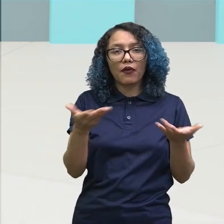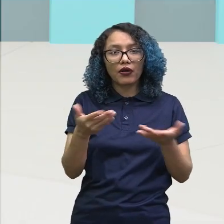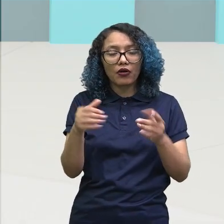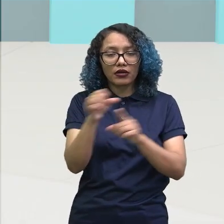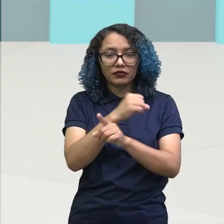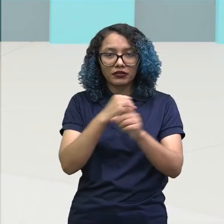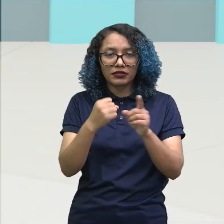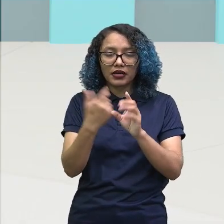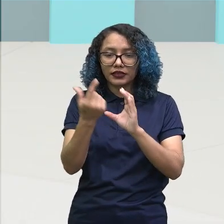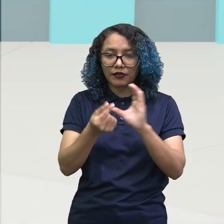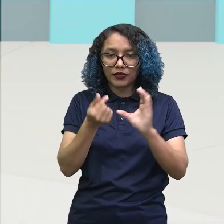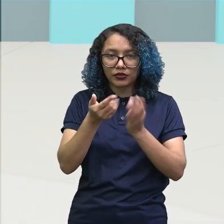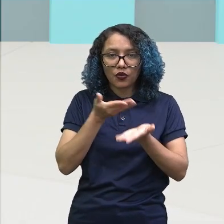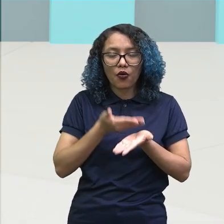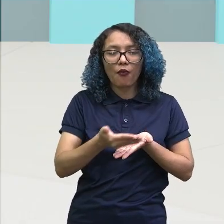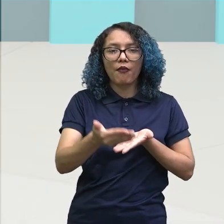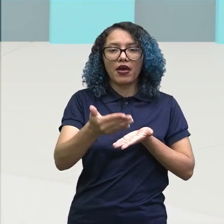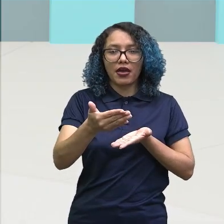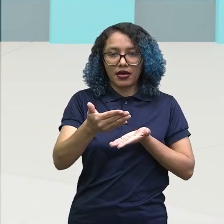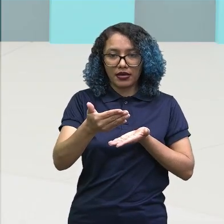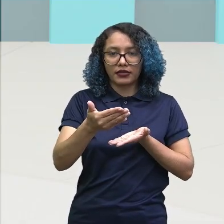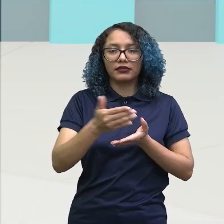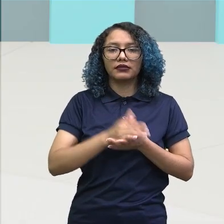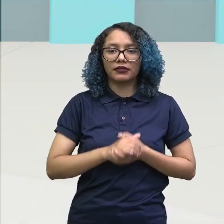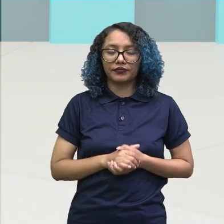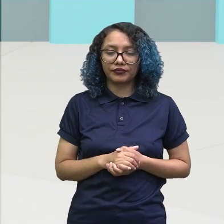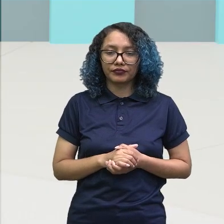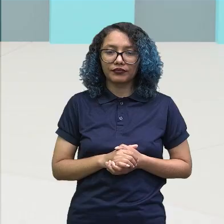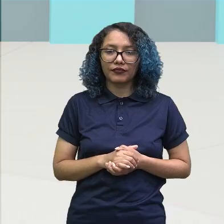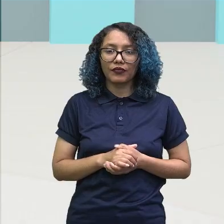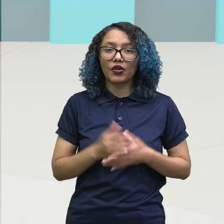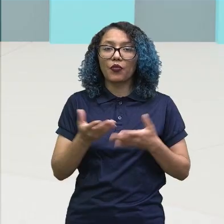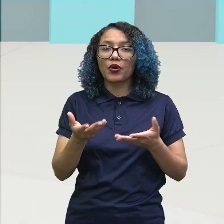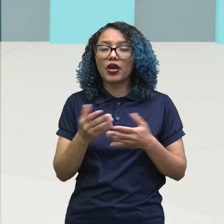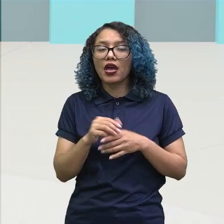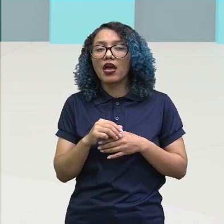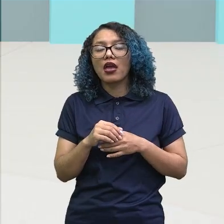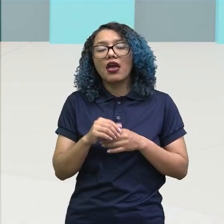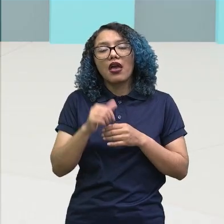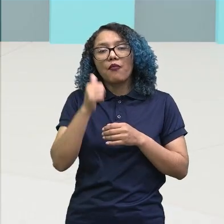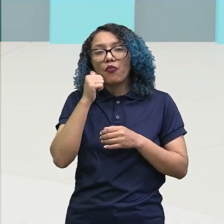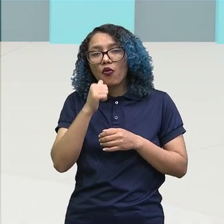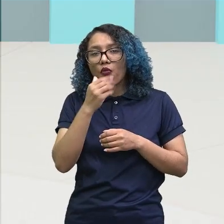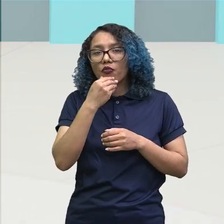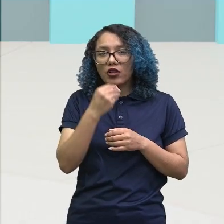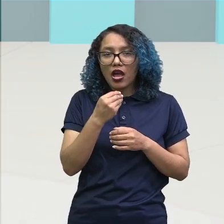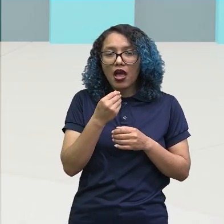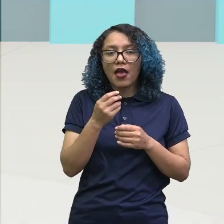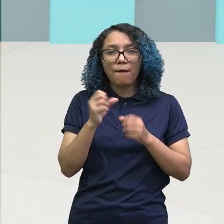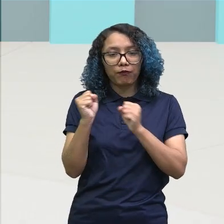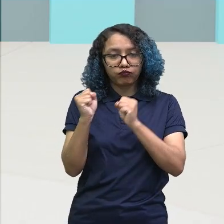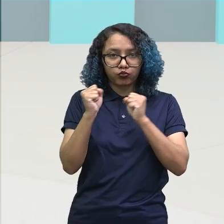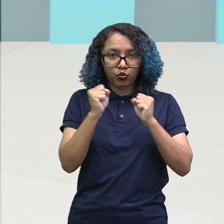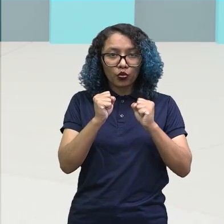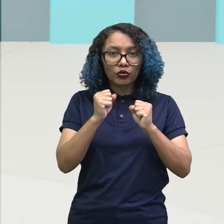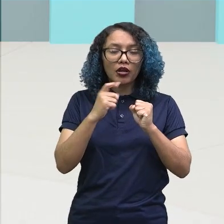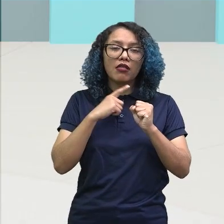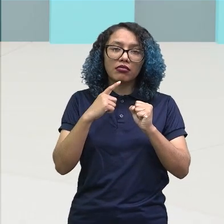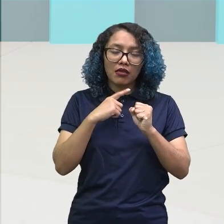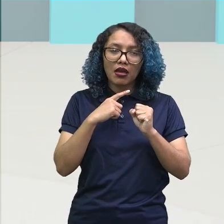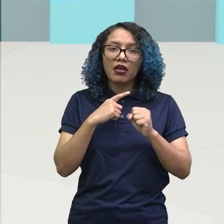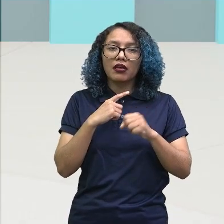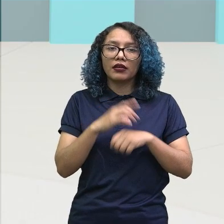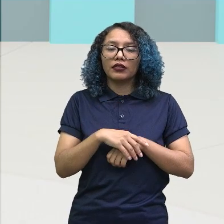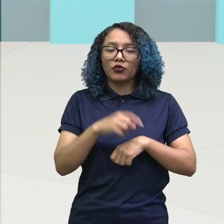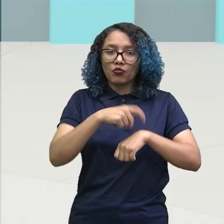é a partir desses homens e mulheres que estão no poder no momento em que a república